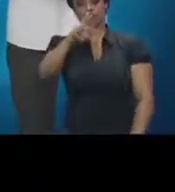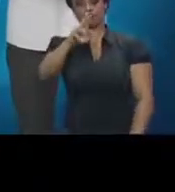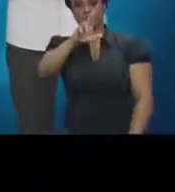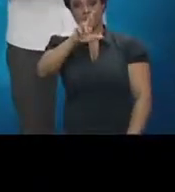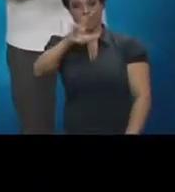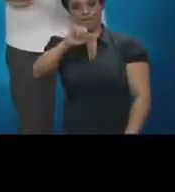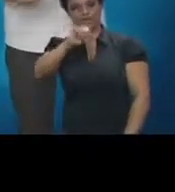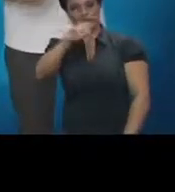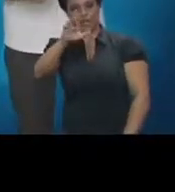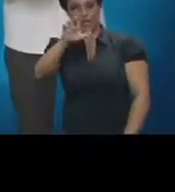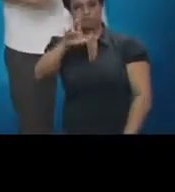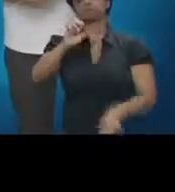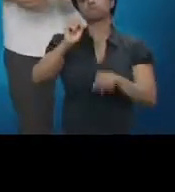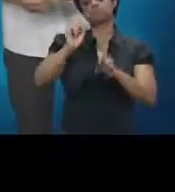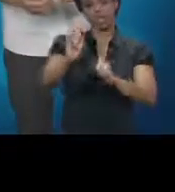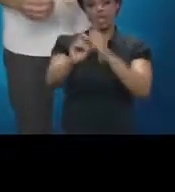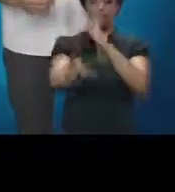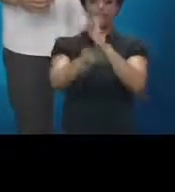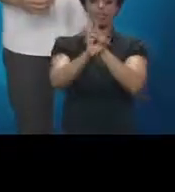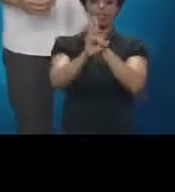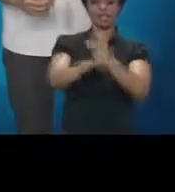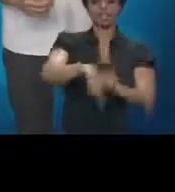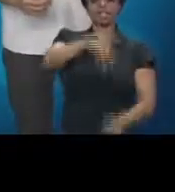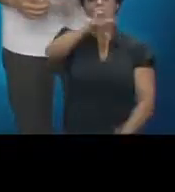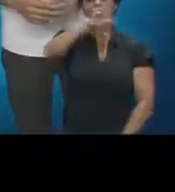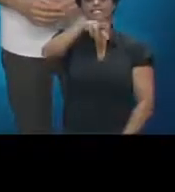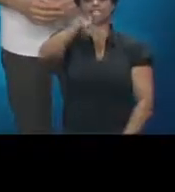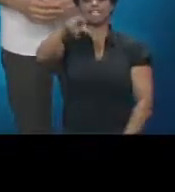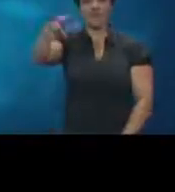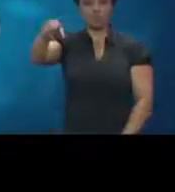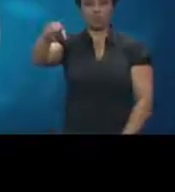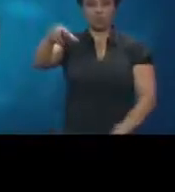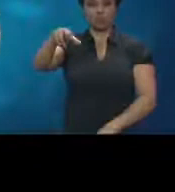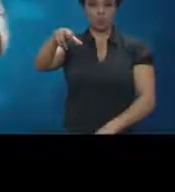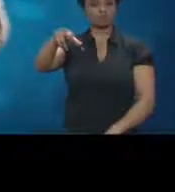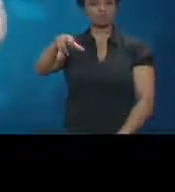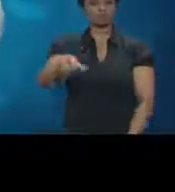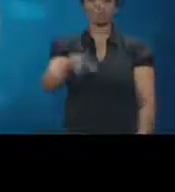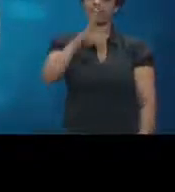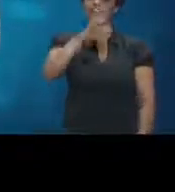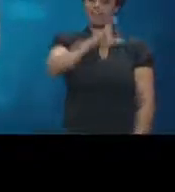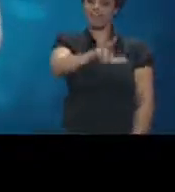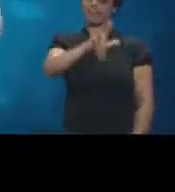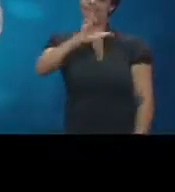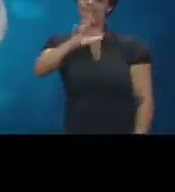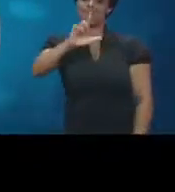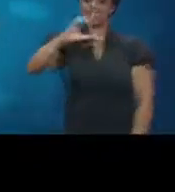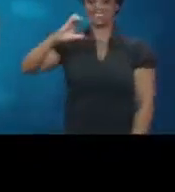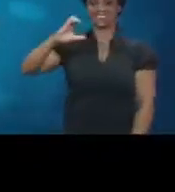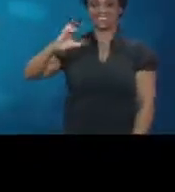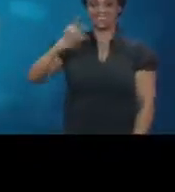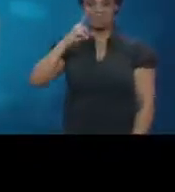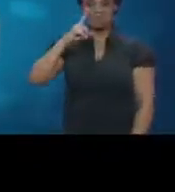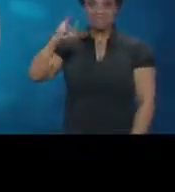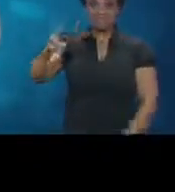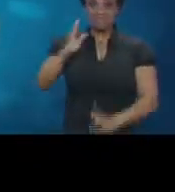na resolução de problemas de circuitos elétricos RLC. Viu só como as séries matemáticas